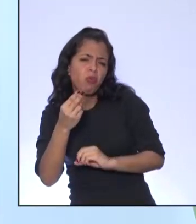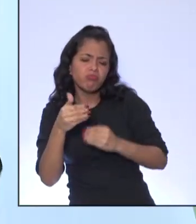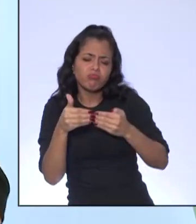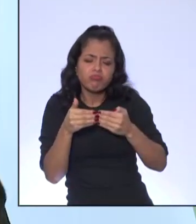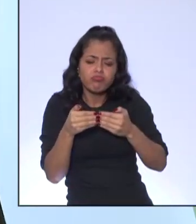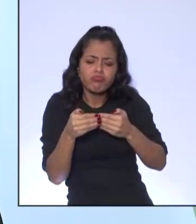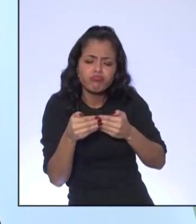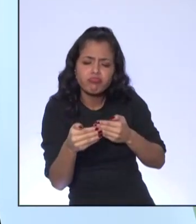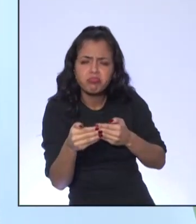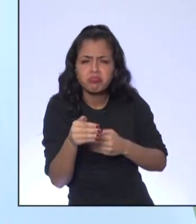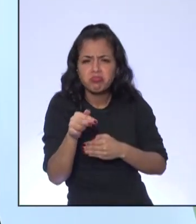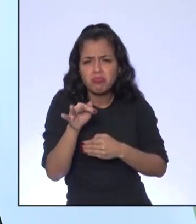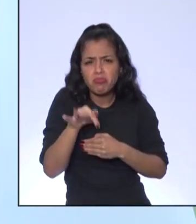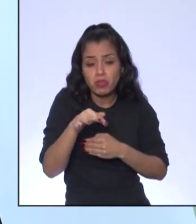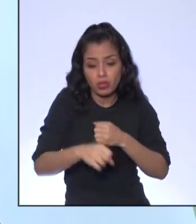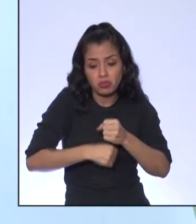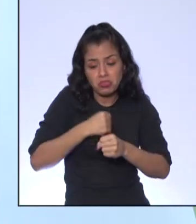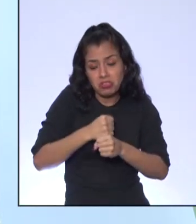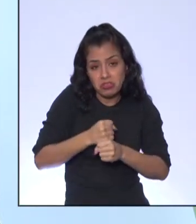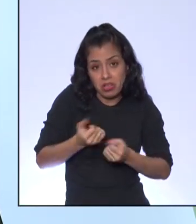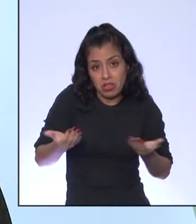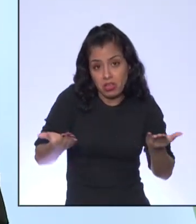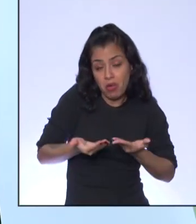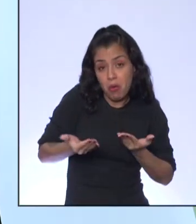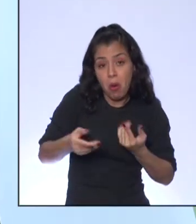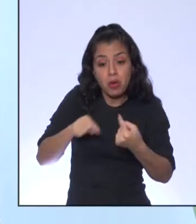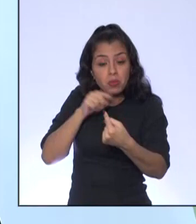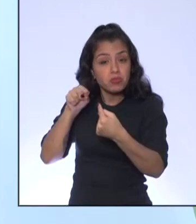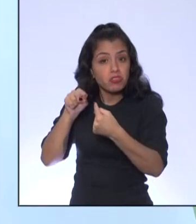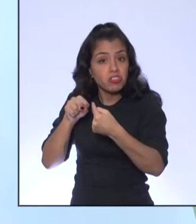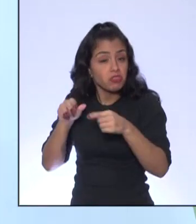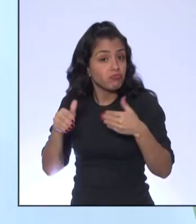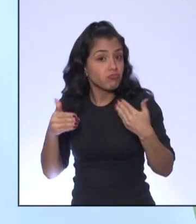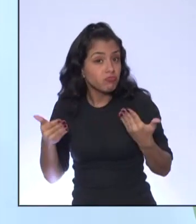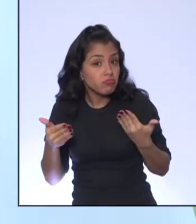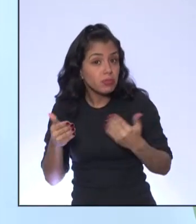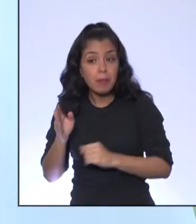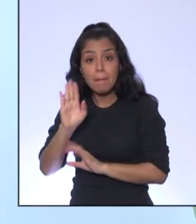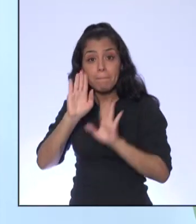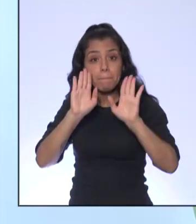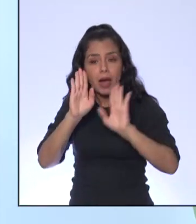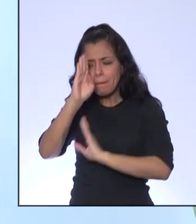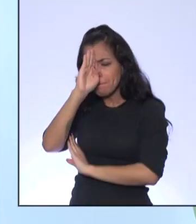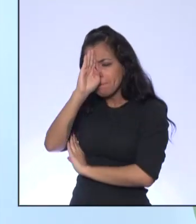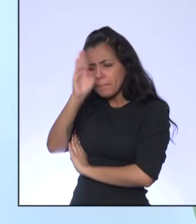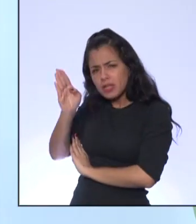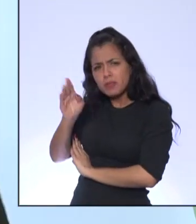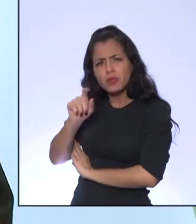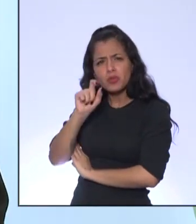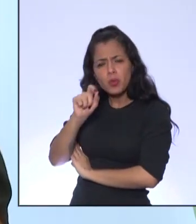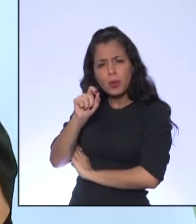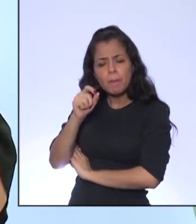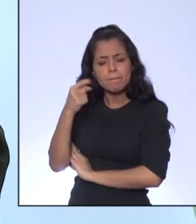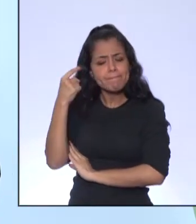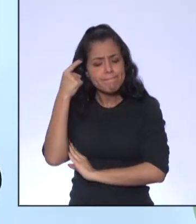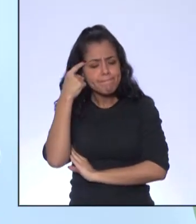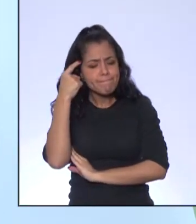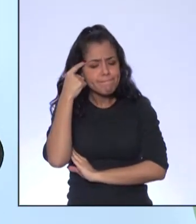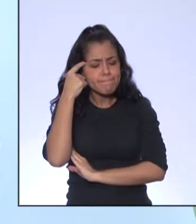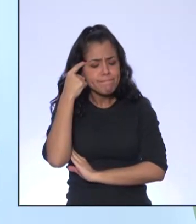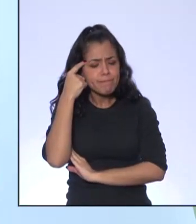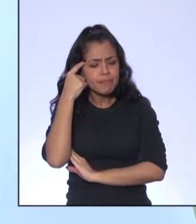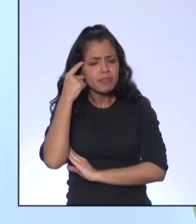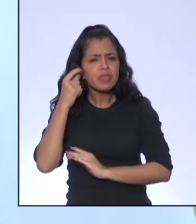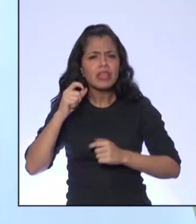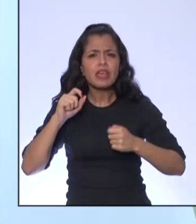até o final do ano, quais são os objetivos de vocês e, principalmente, vocês devem ter pensado como fazer